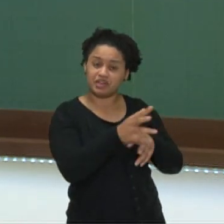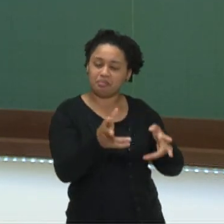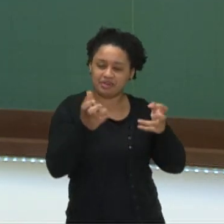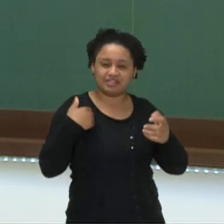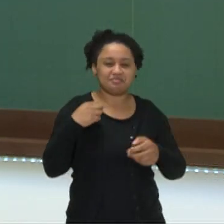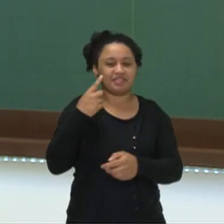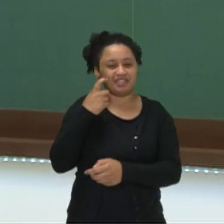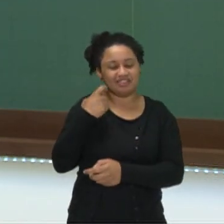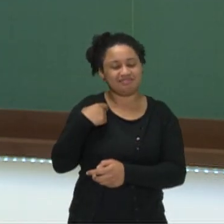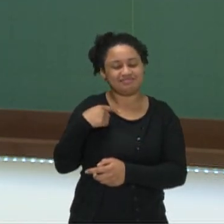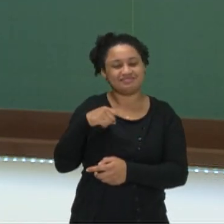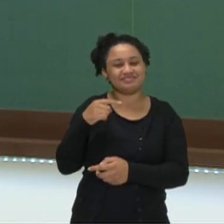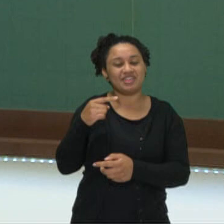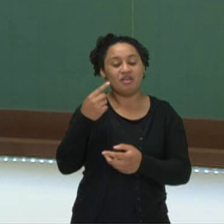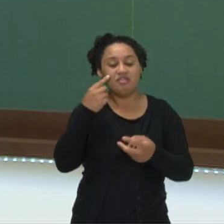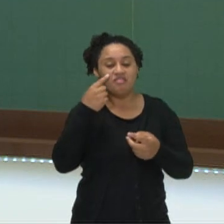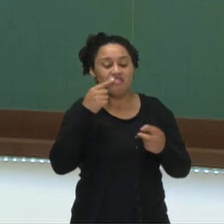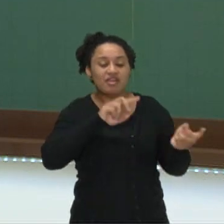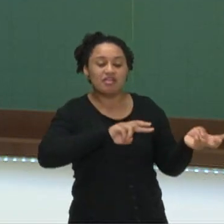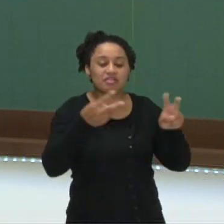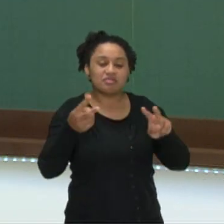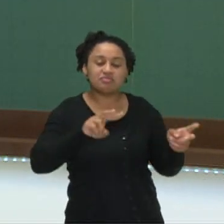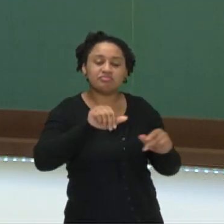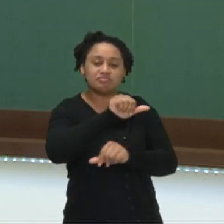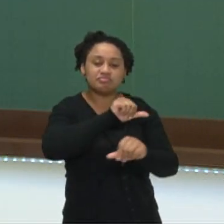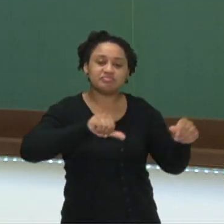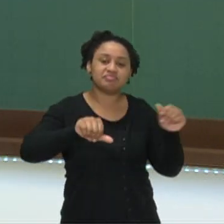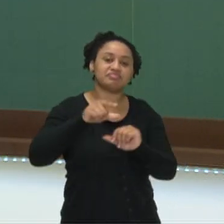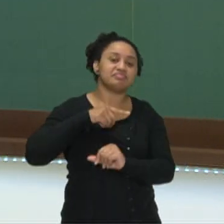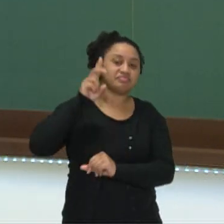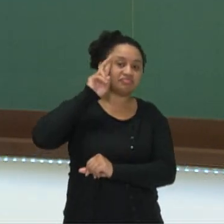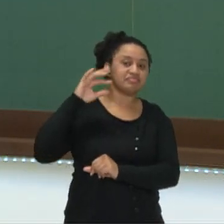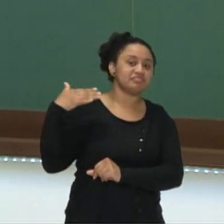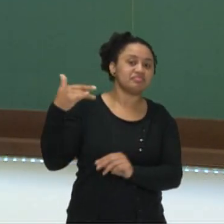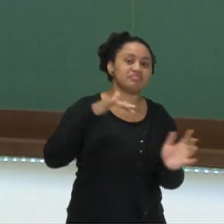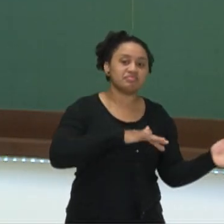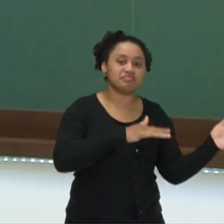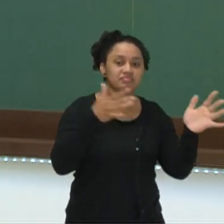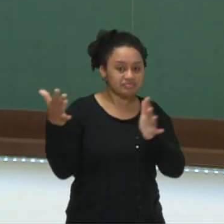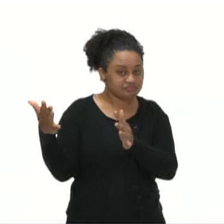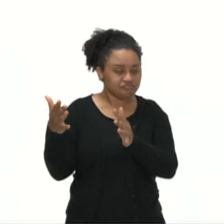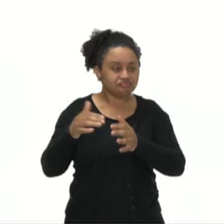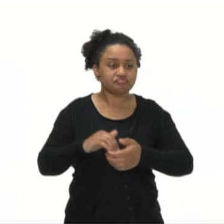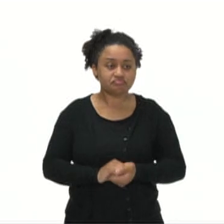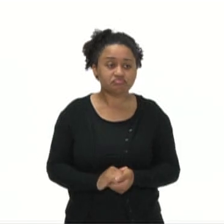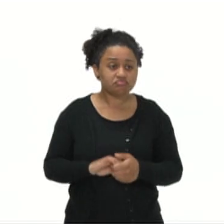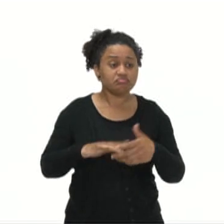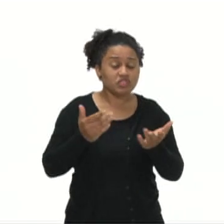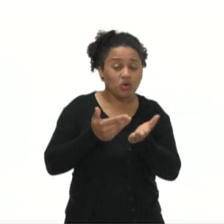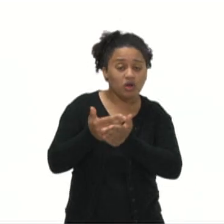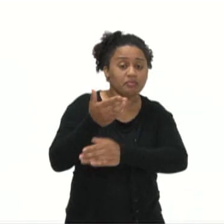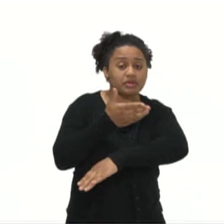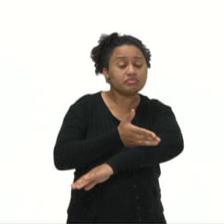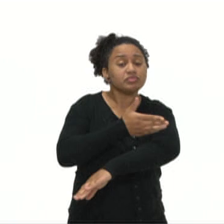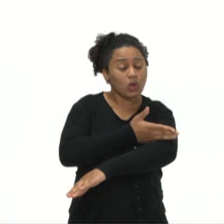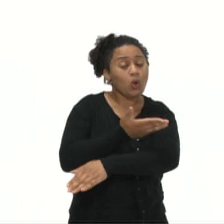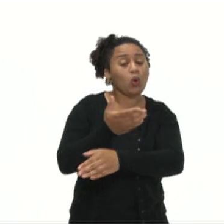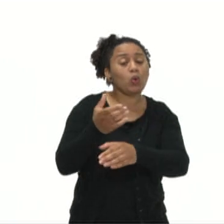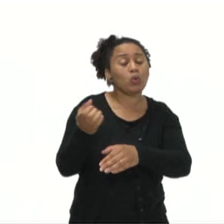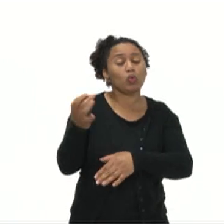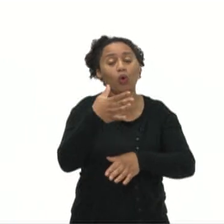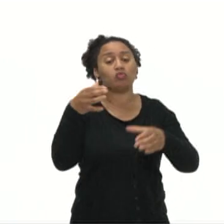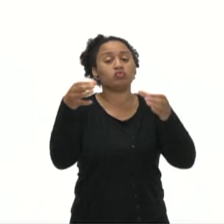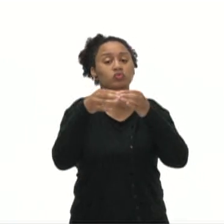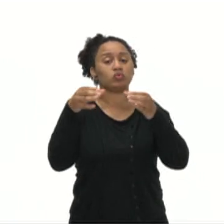as histórias, né? As mudanças na história, como que elas ocorrem, né? Então surge na Idade Média esse novo